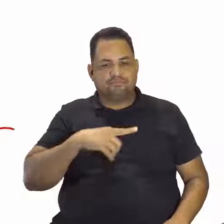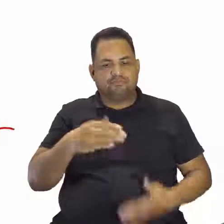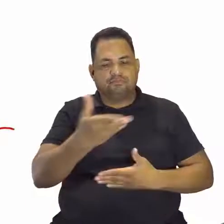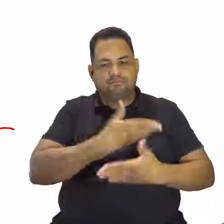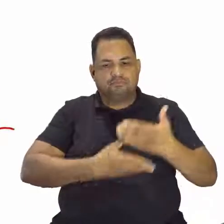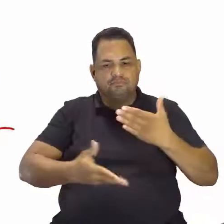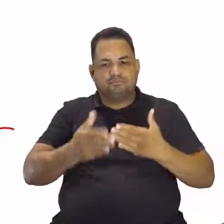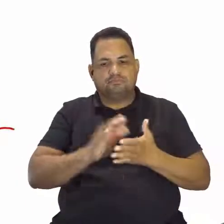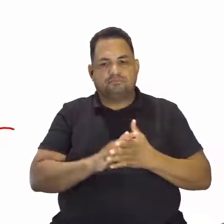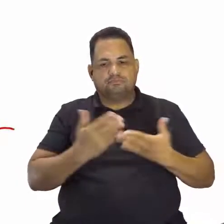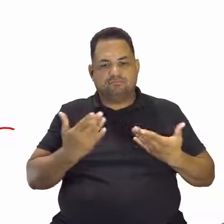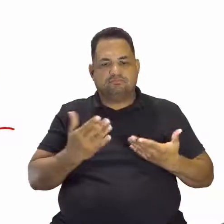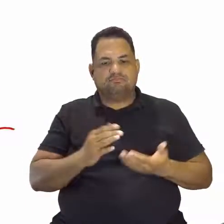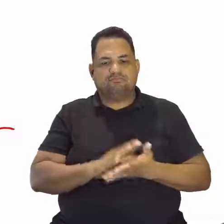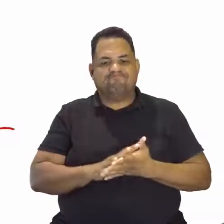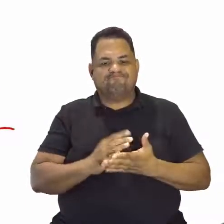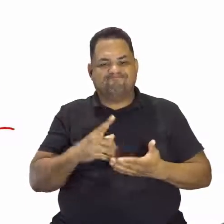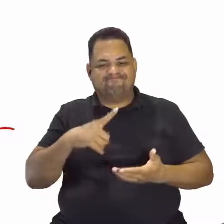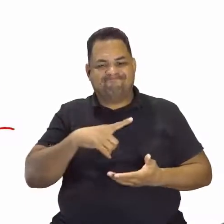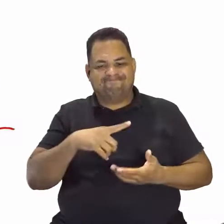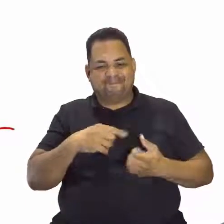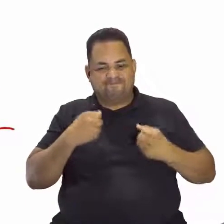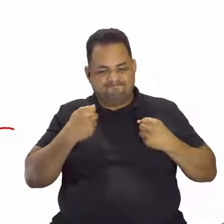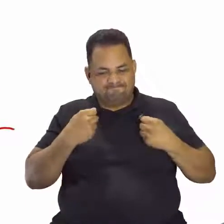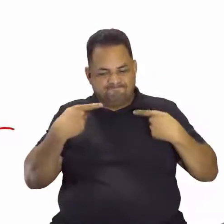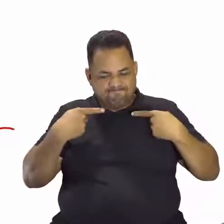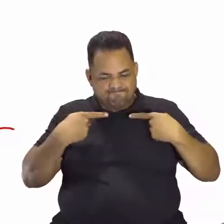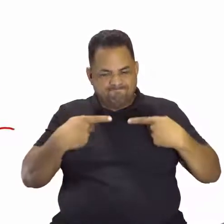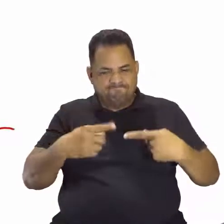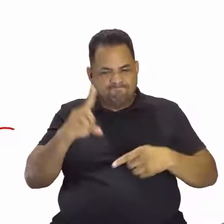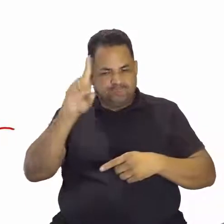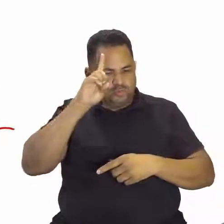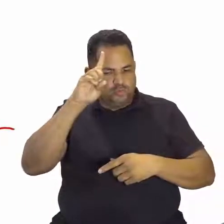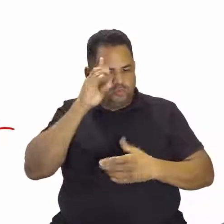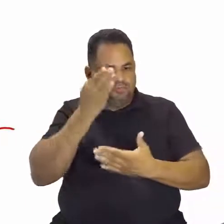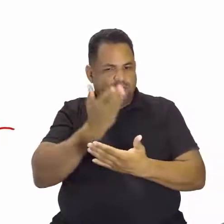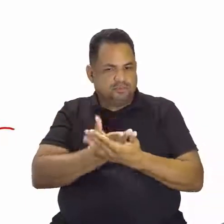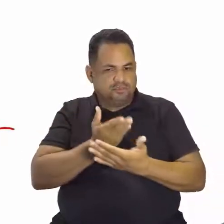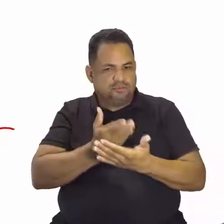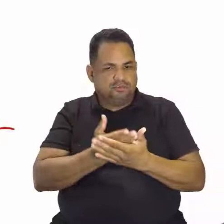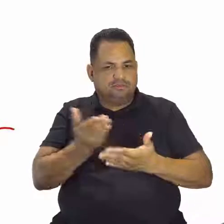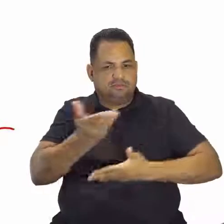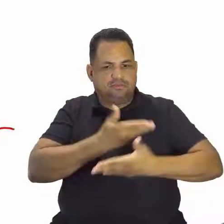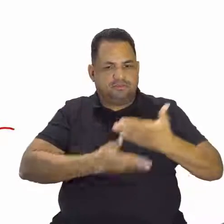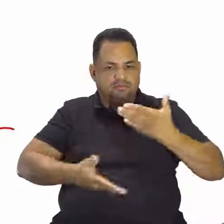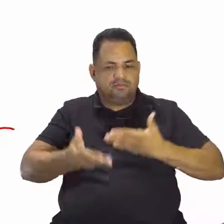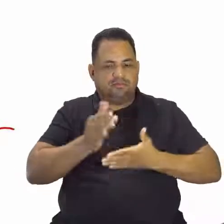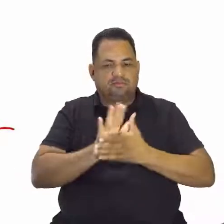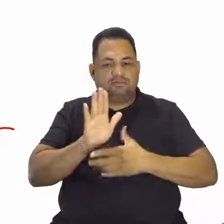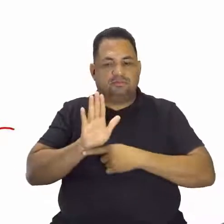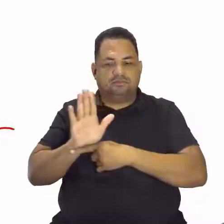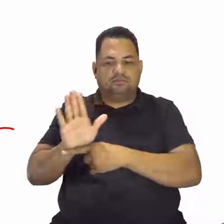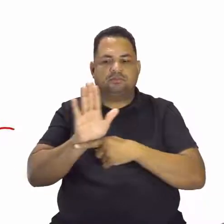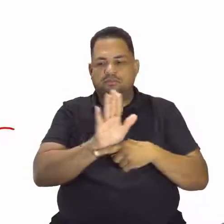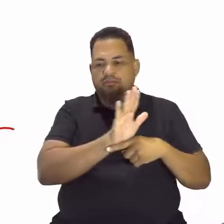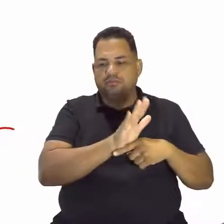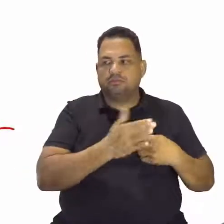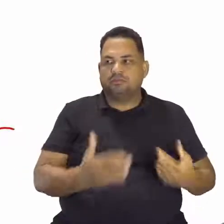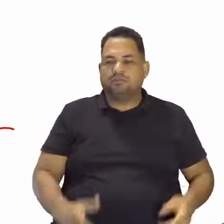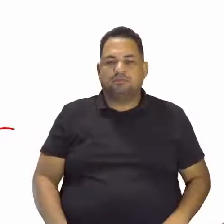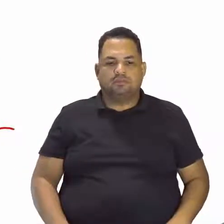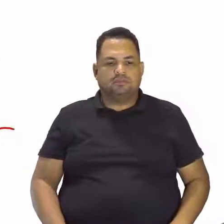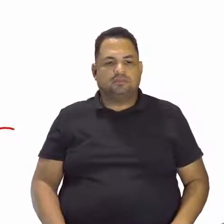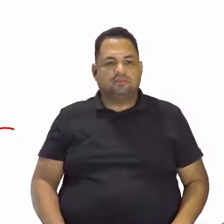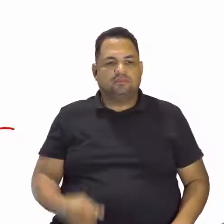uma guerra, né? Ele trava uma guerra todo dia para estudar, né? A mediação, ela veio colaborar com isso, né?